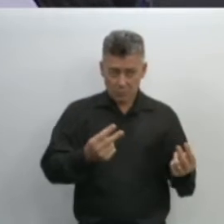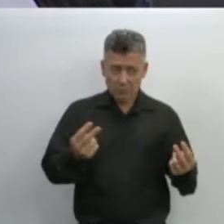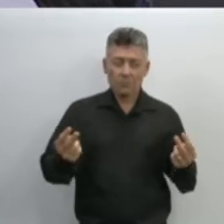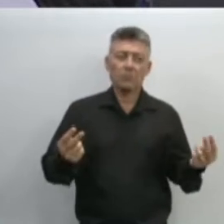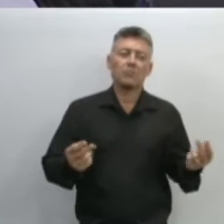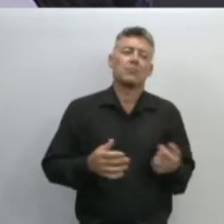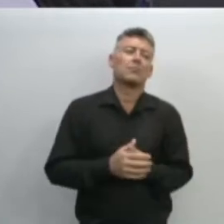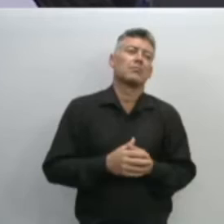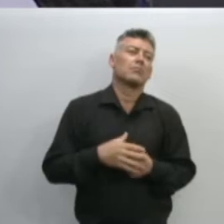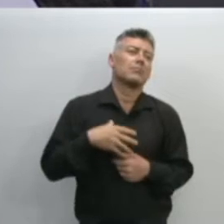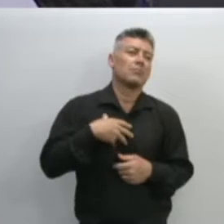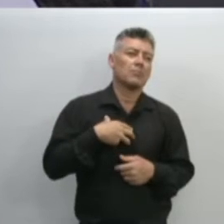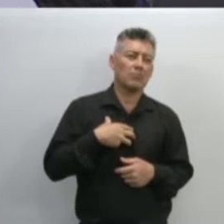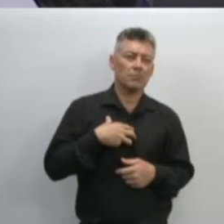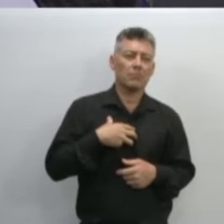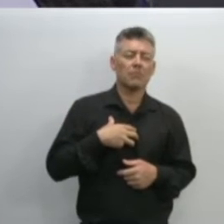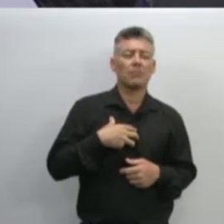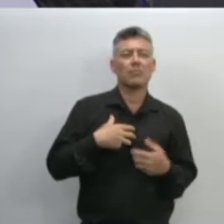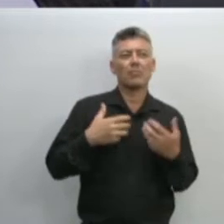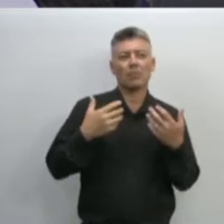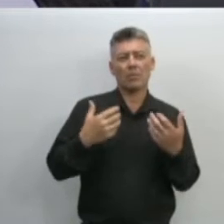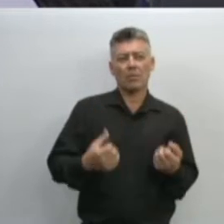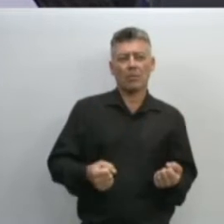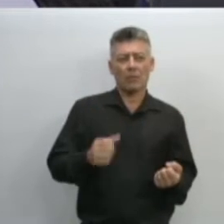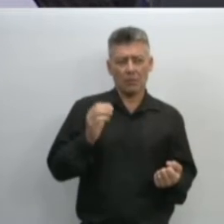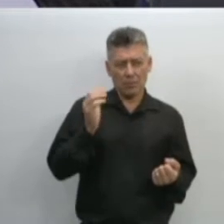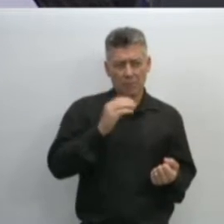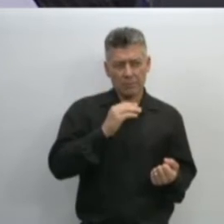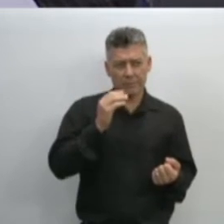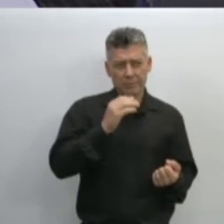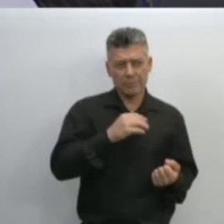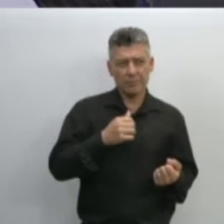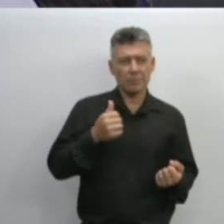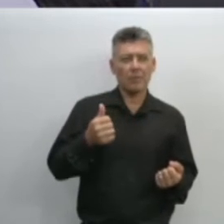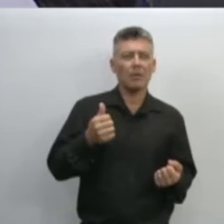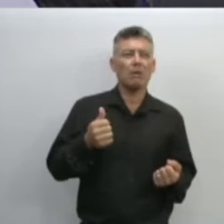pelo gesto da aprovação em regime de urgência,